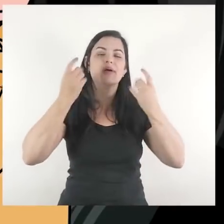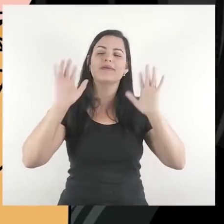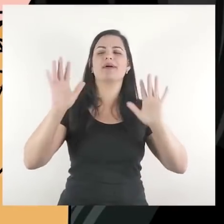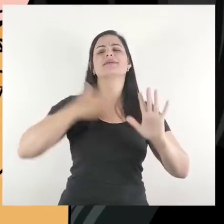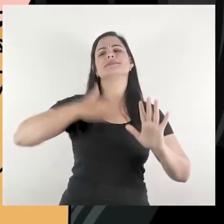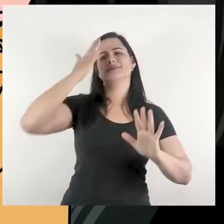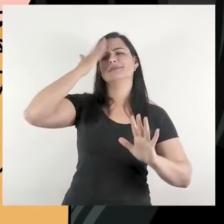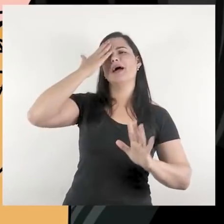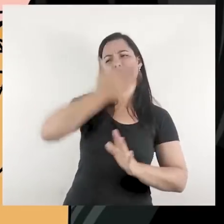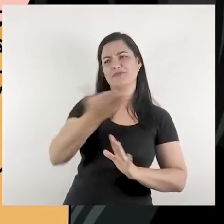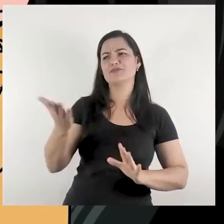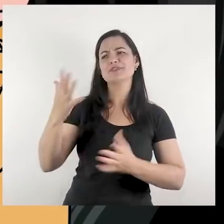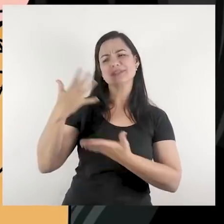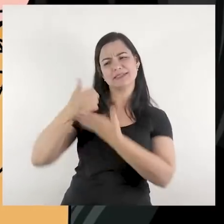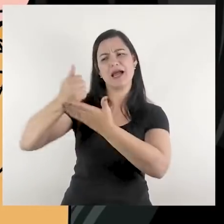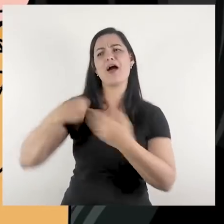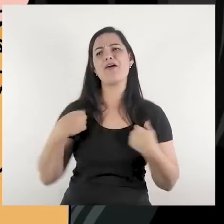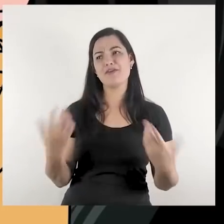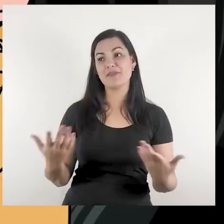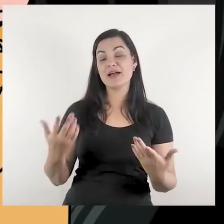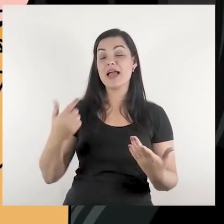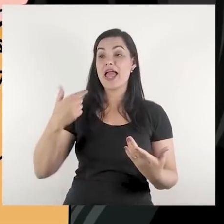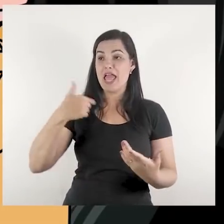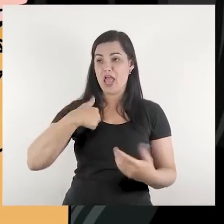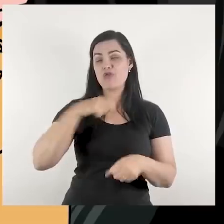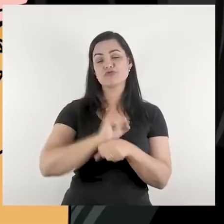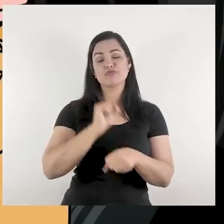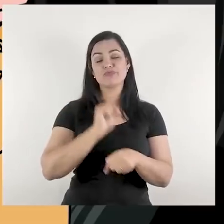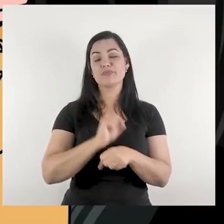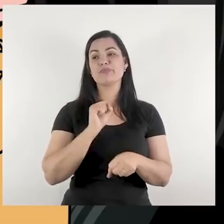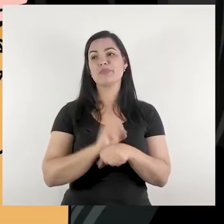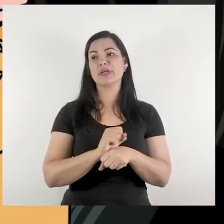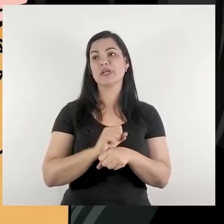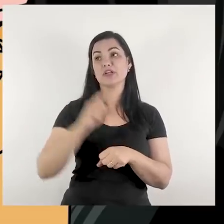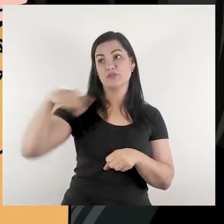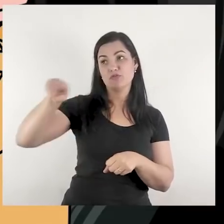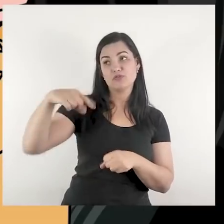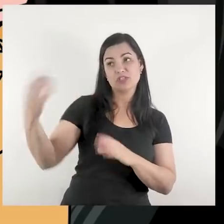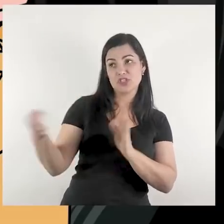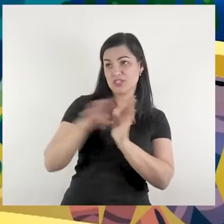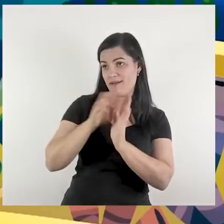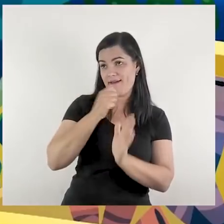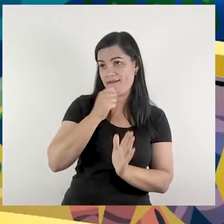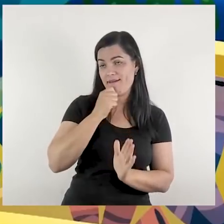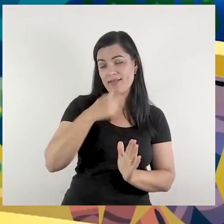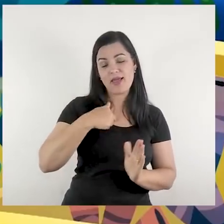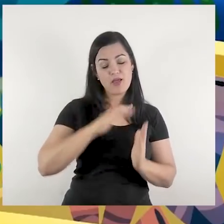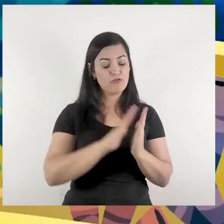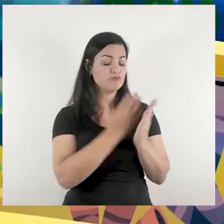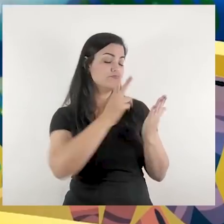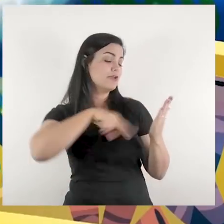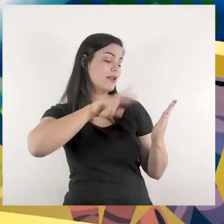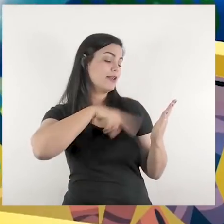salvariam. E enquanto vocês não chegavam, tinha meus livros para me distrair.